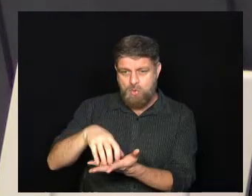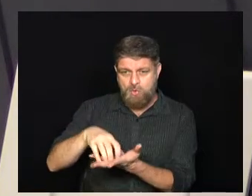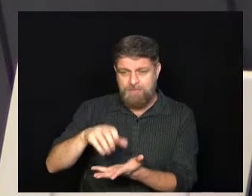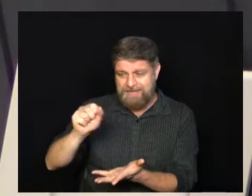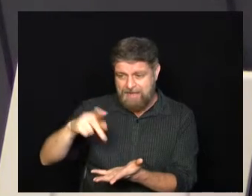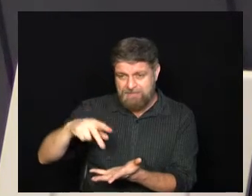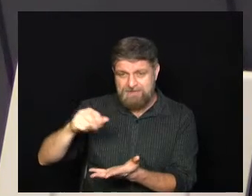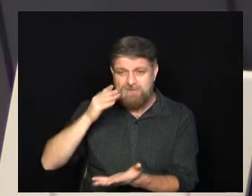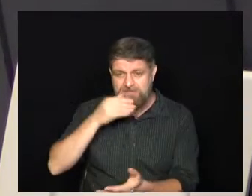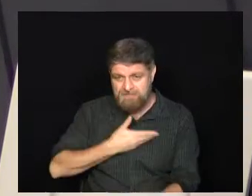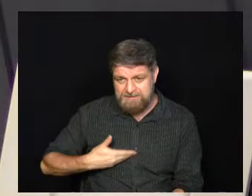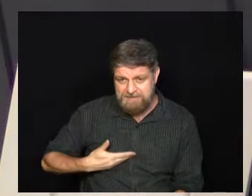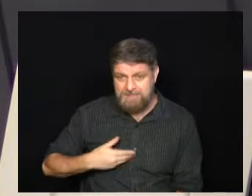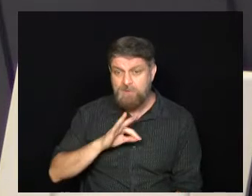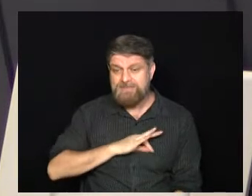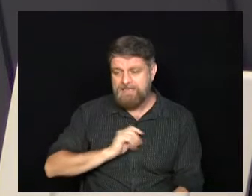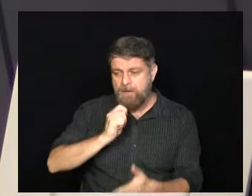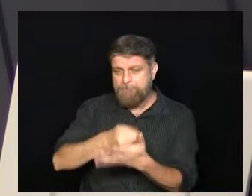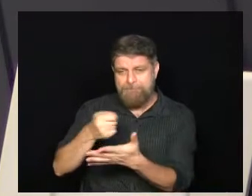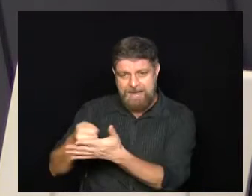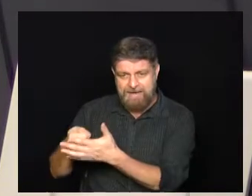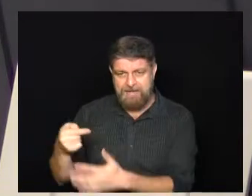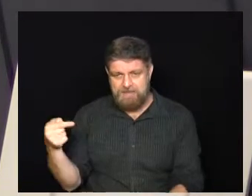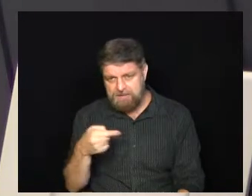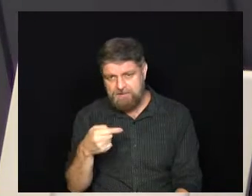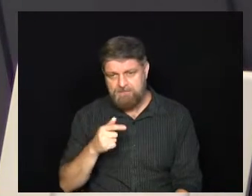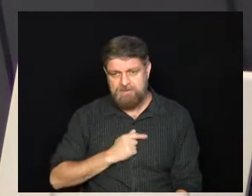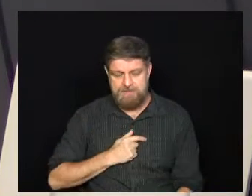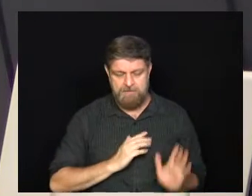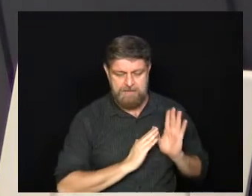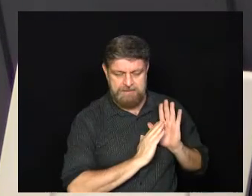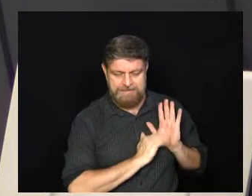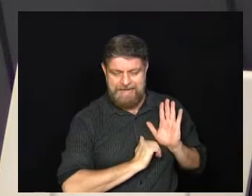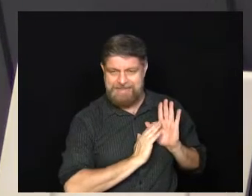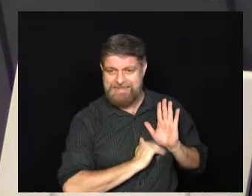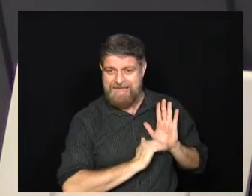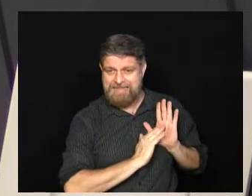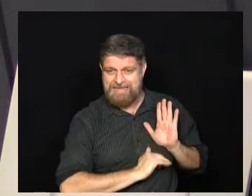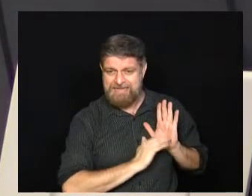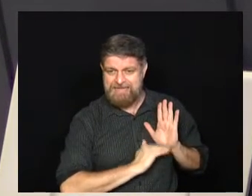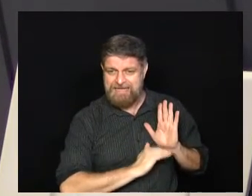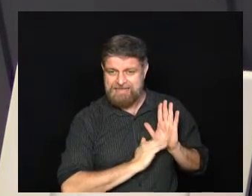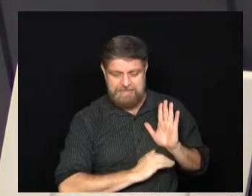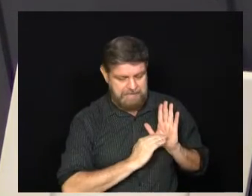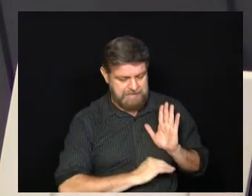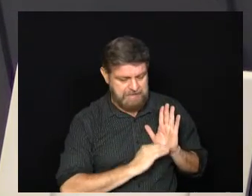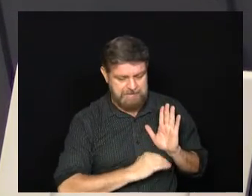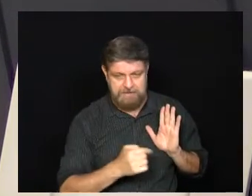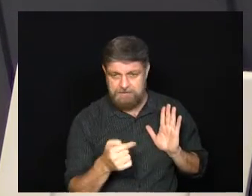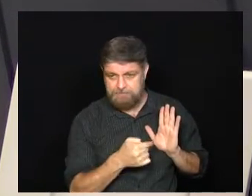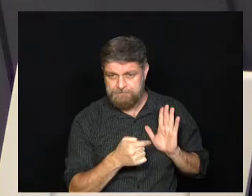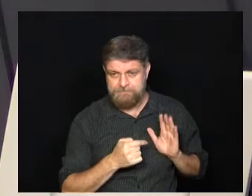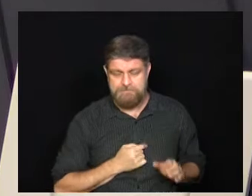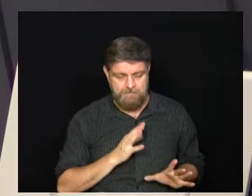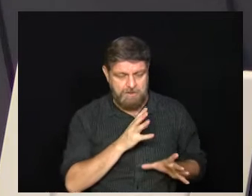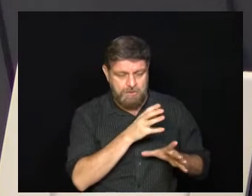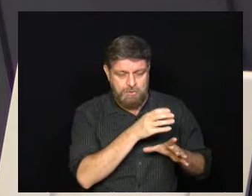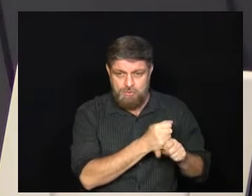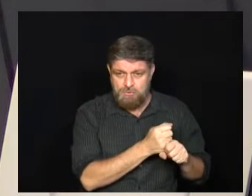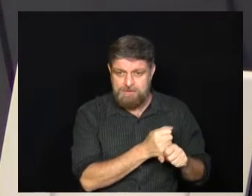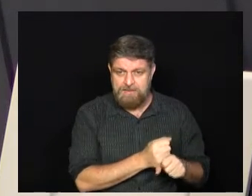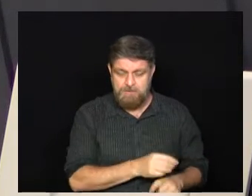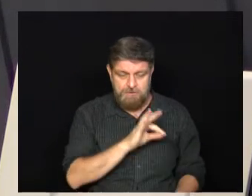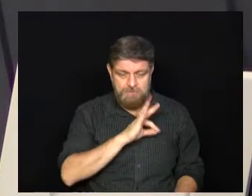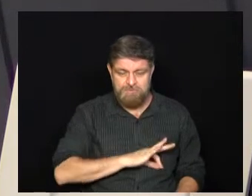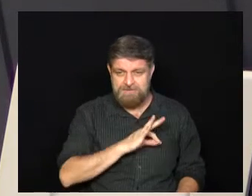paga a folha, isso é reduzido aí, como dedução na composição do gasto com